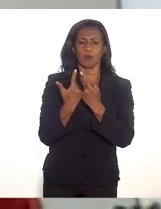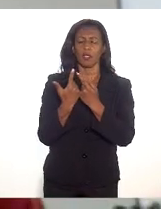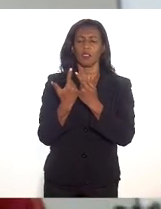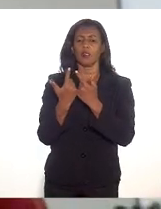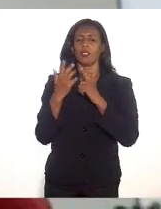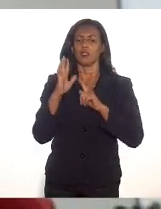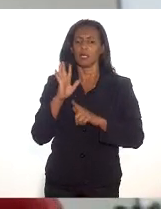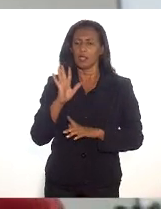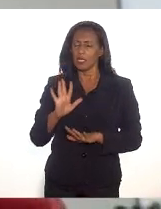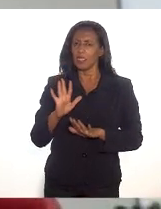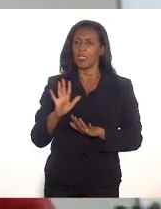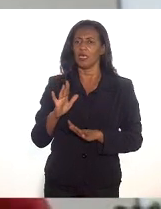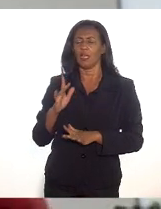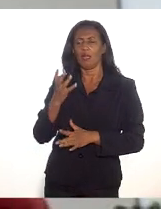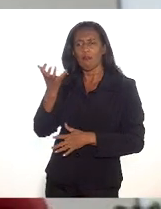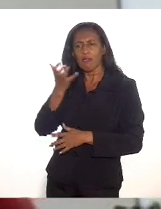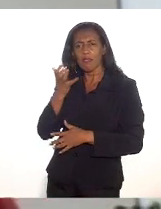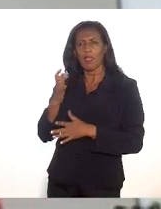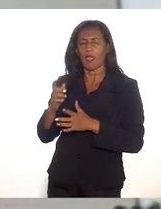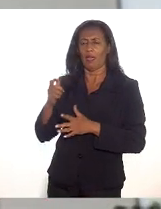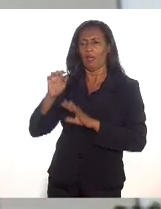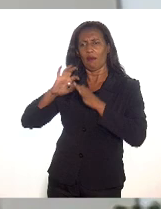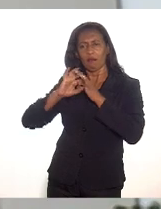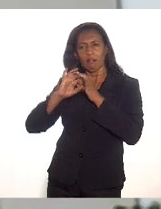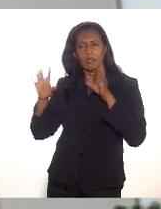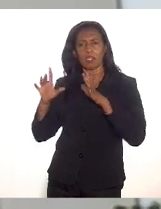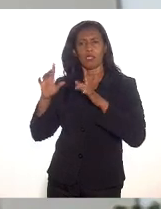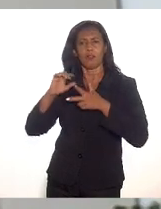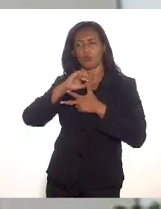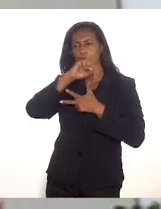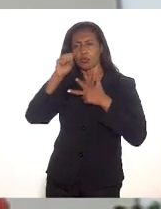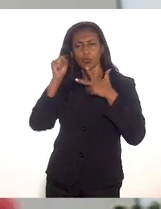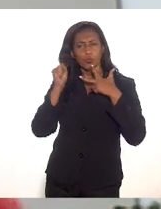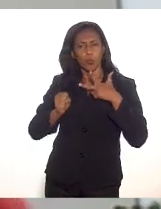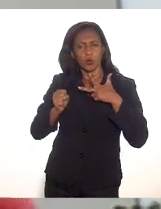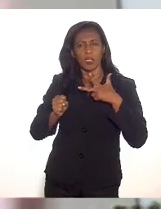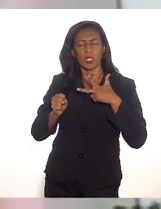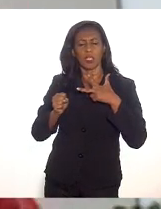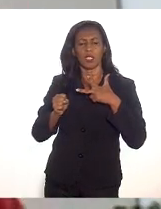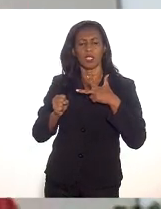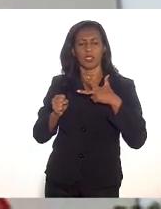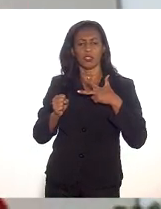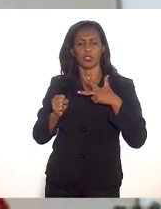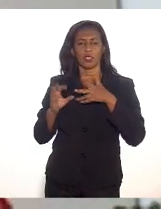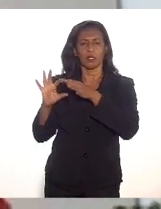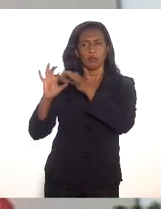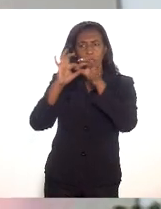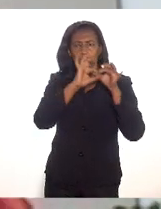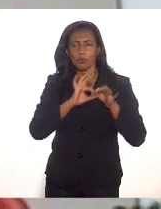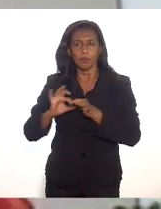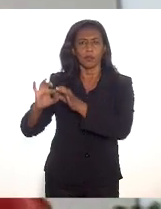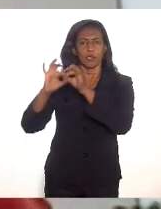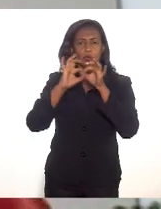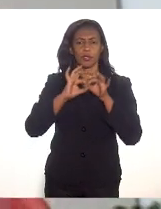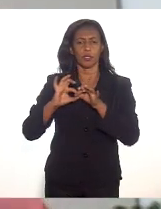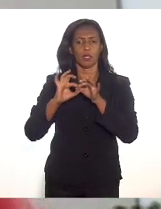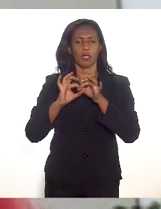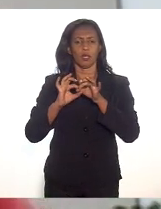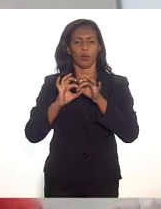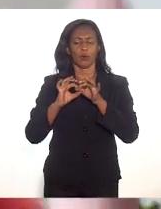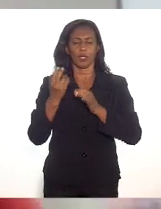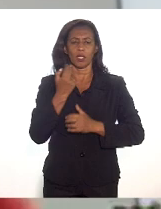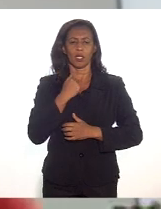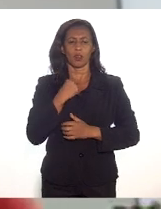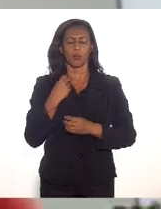defendem a independência entre os poderes, que defendem o princípio da harmonia, que não pode se dar sem